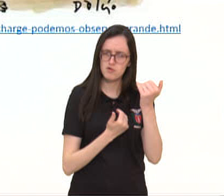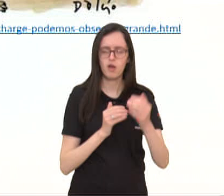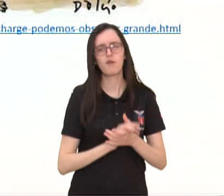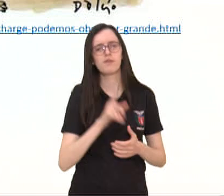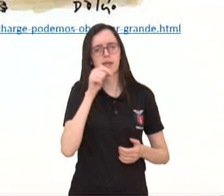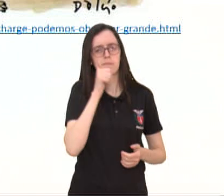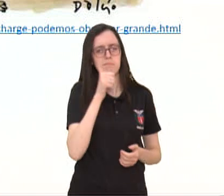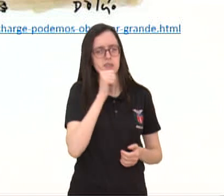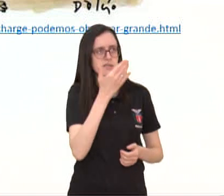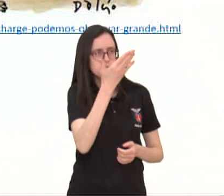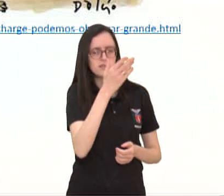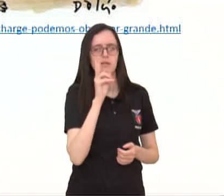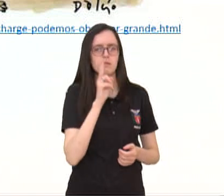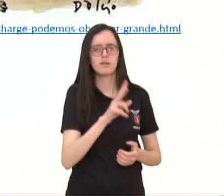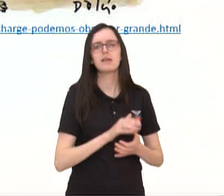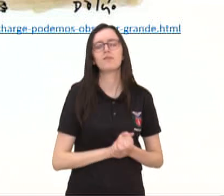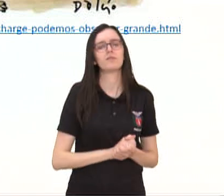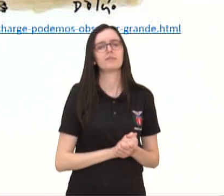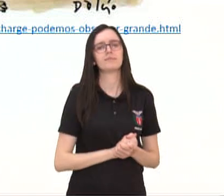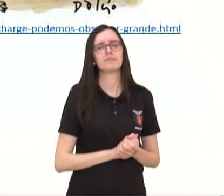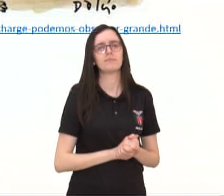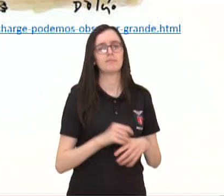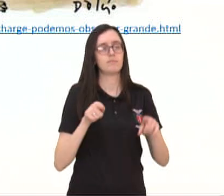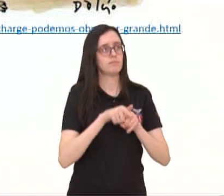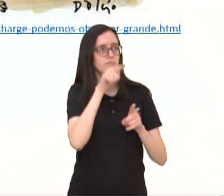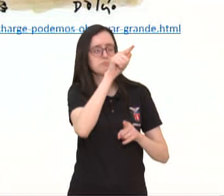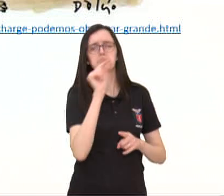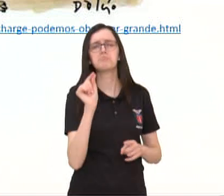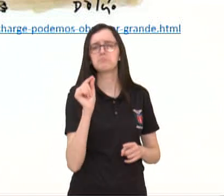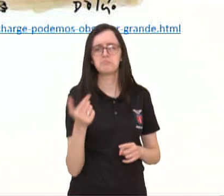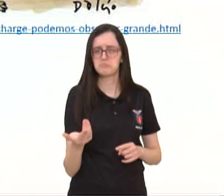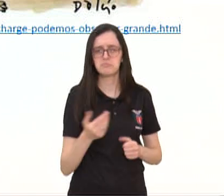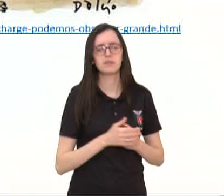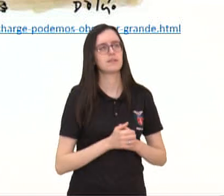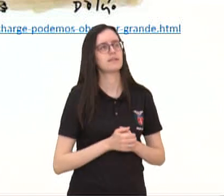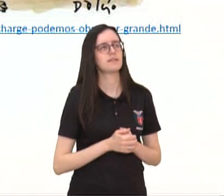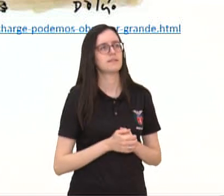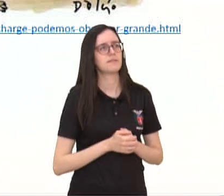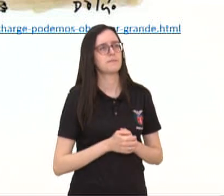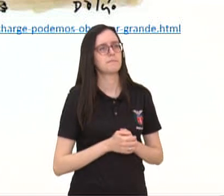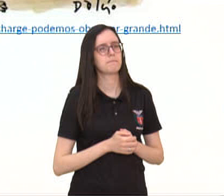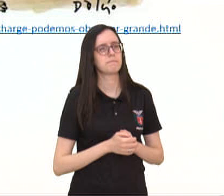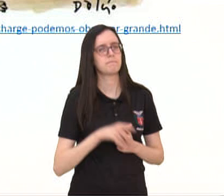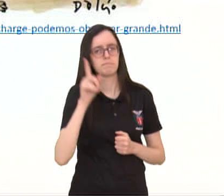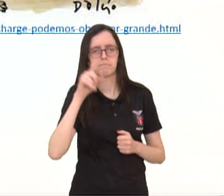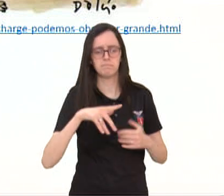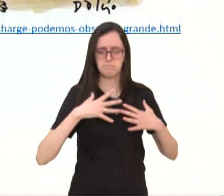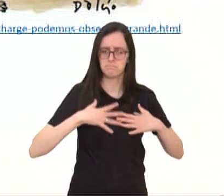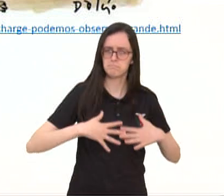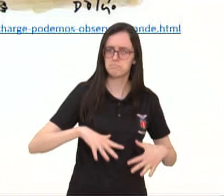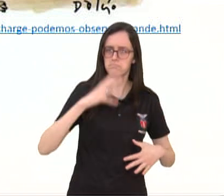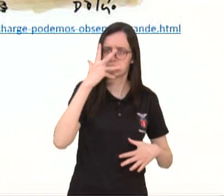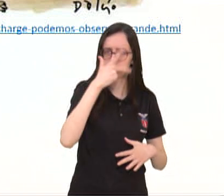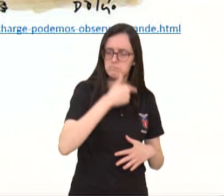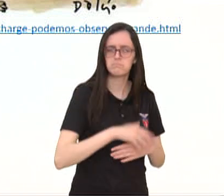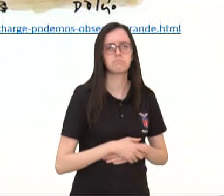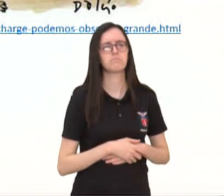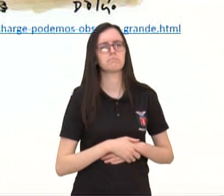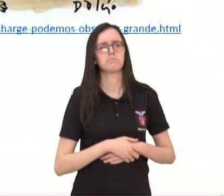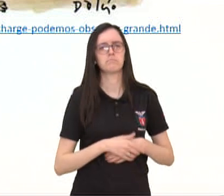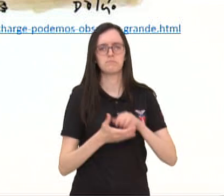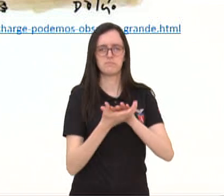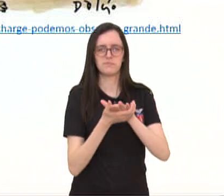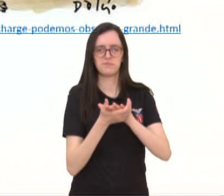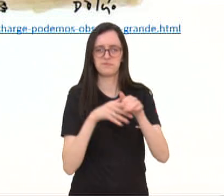uma mocinha ali, né? Uma menina, e ela está ali muito bem trajada, né? Com o seu